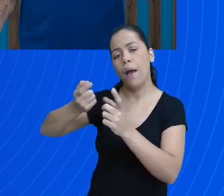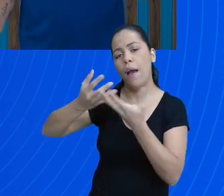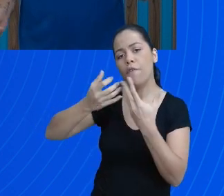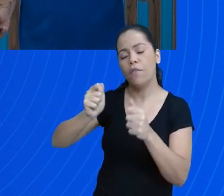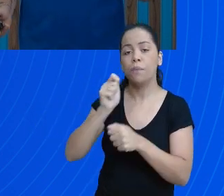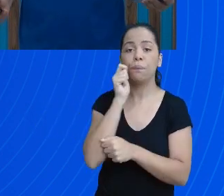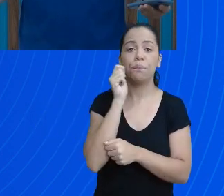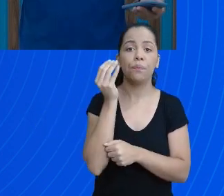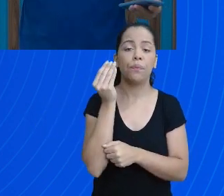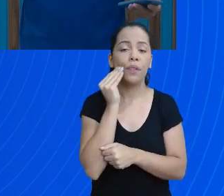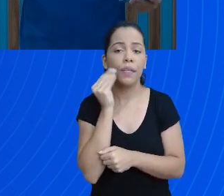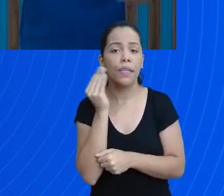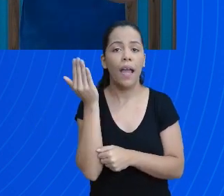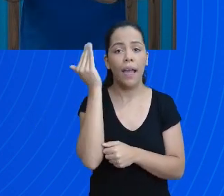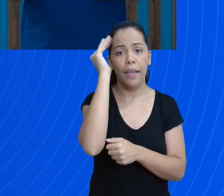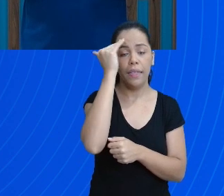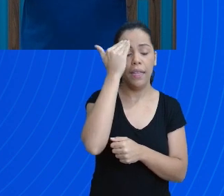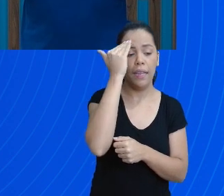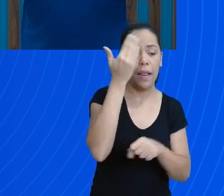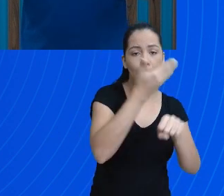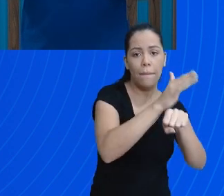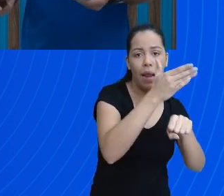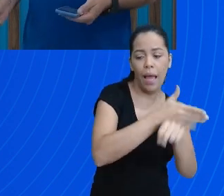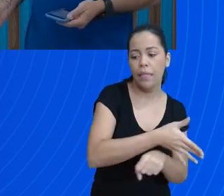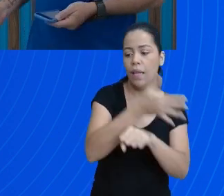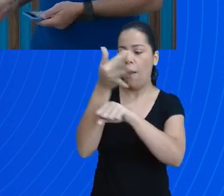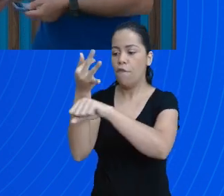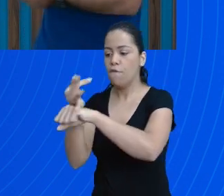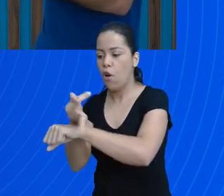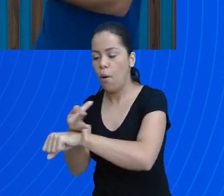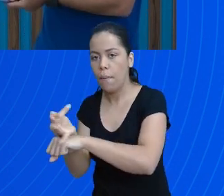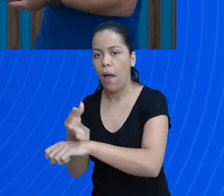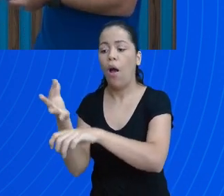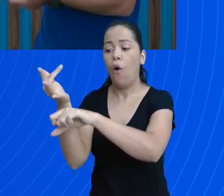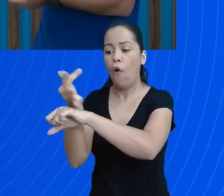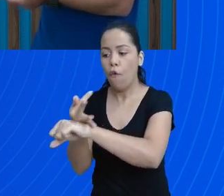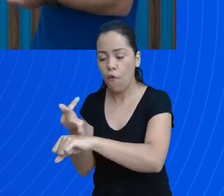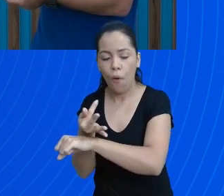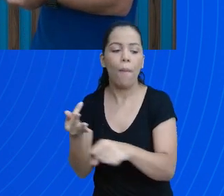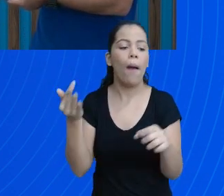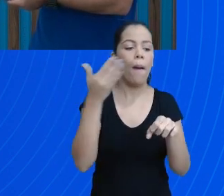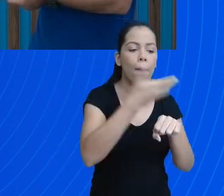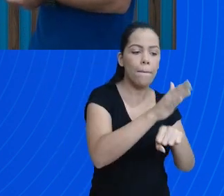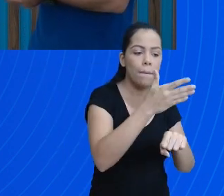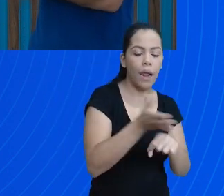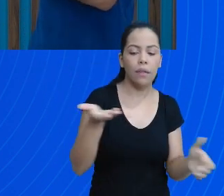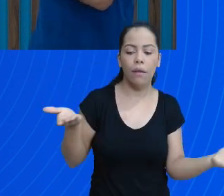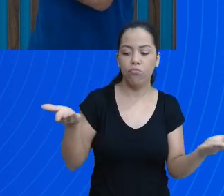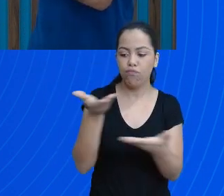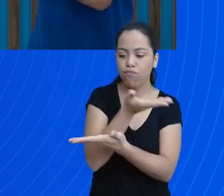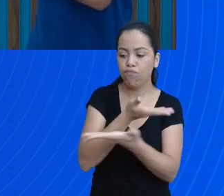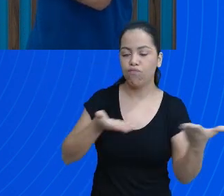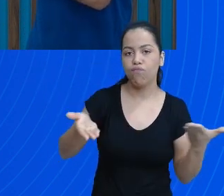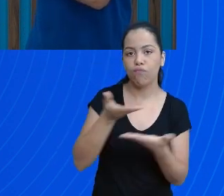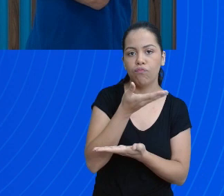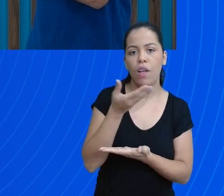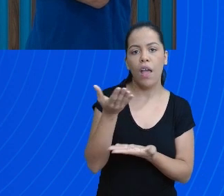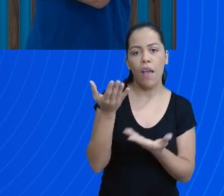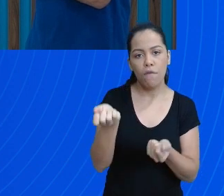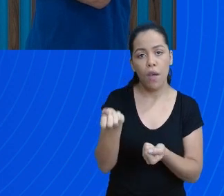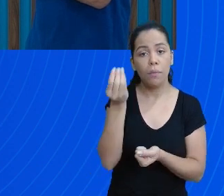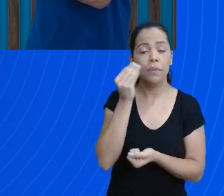para o formal, do formal para o prático. Vamos supor que a gente quer entender o tema da aula de hoje partindo